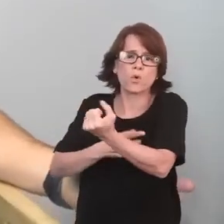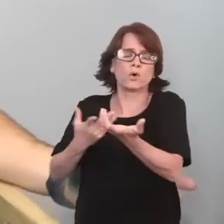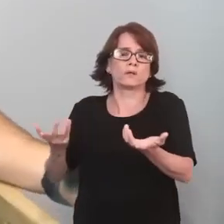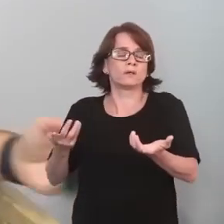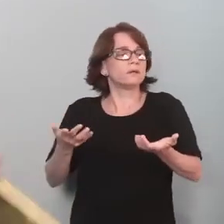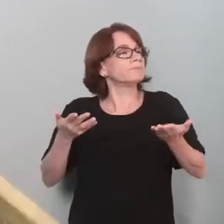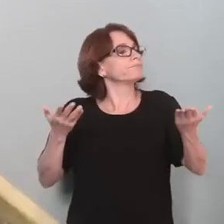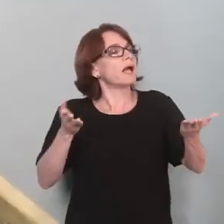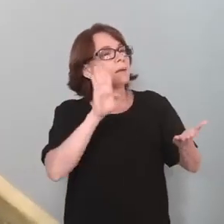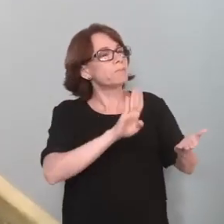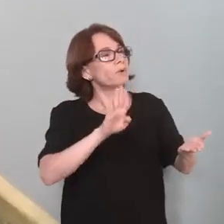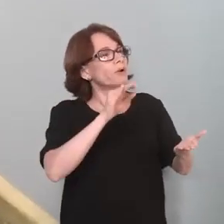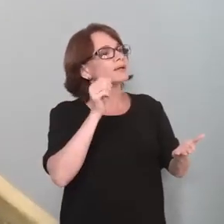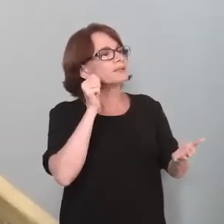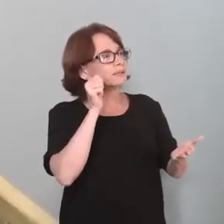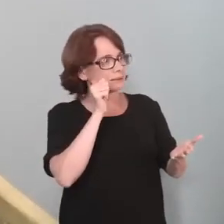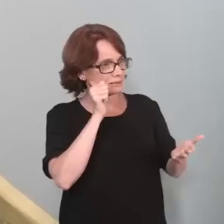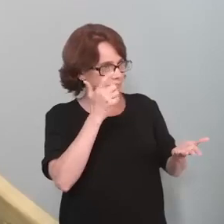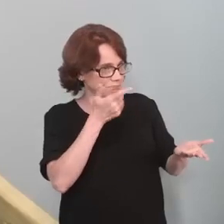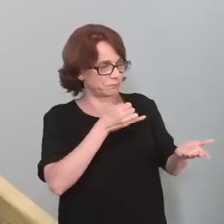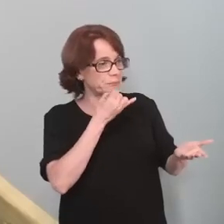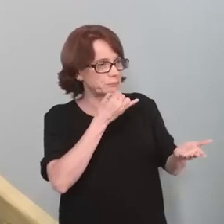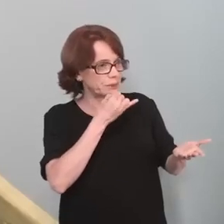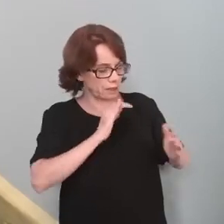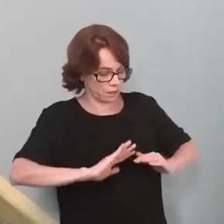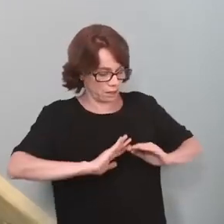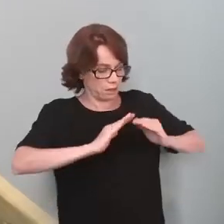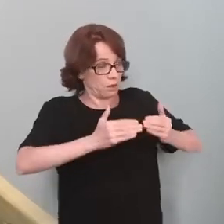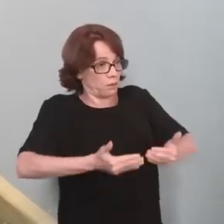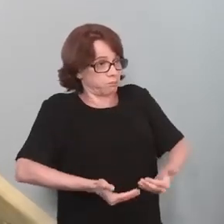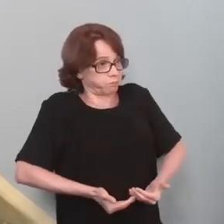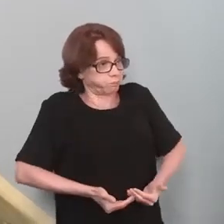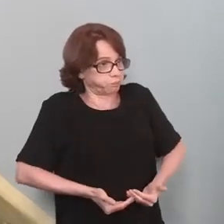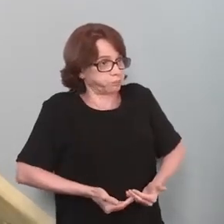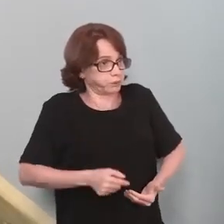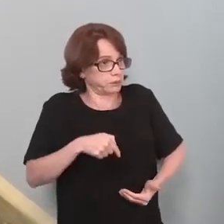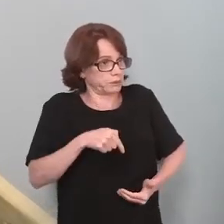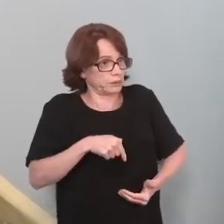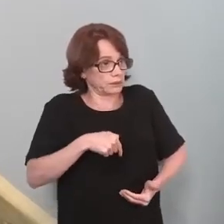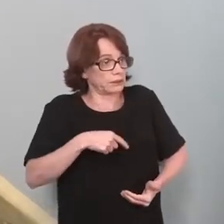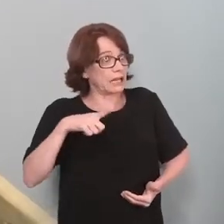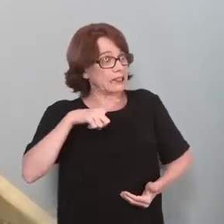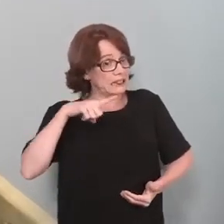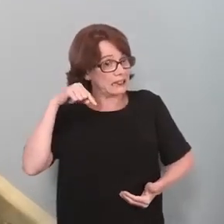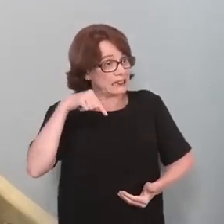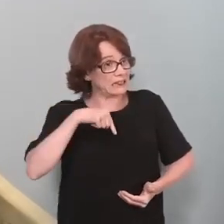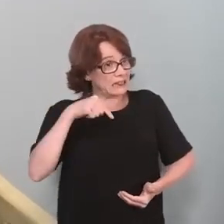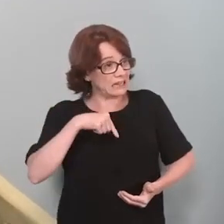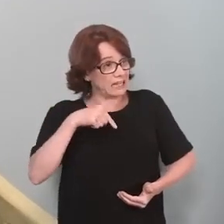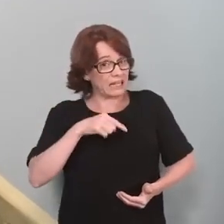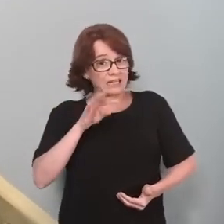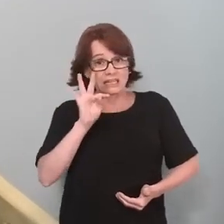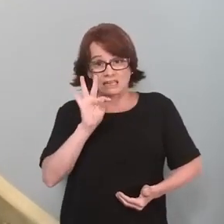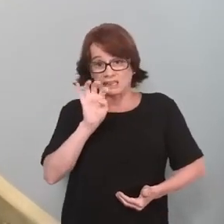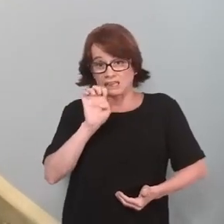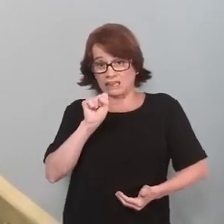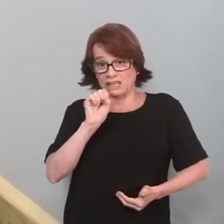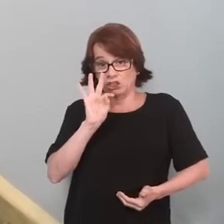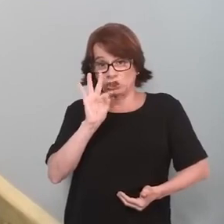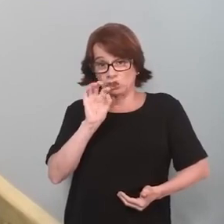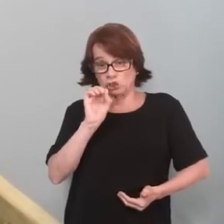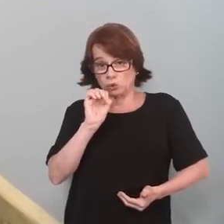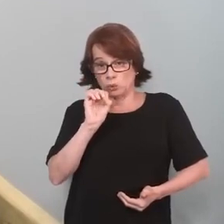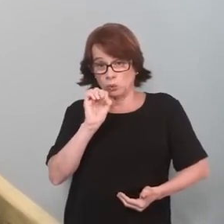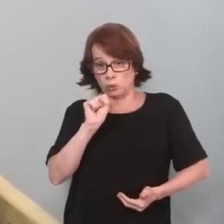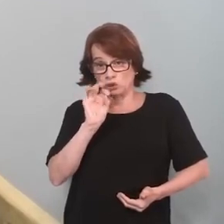é biológico. O bebê, quando está na barriga da mulher e vai nascer homem, ele toma um banho de testosterona, que aquilo repercute na vida dele toda, na